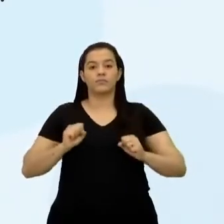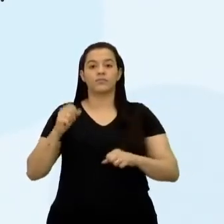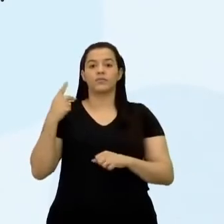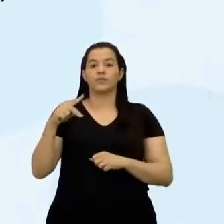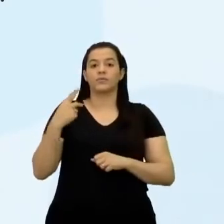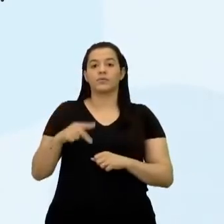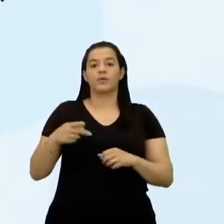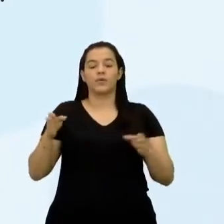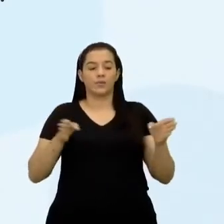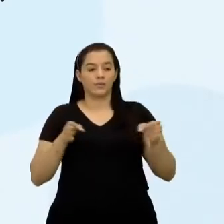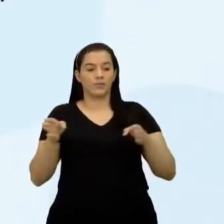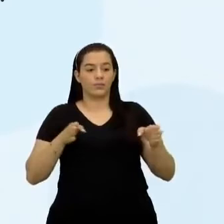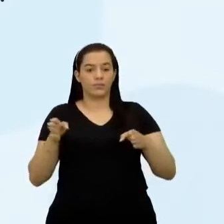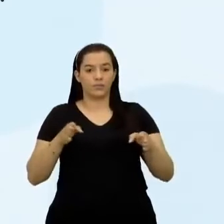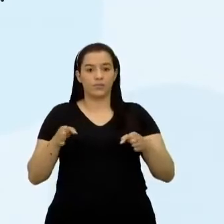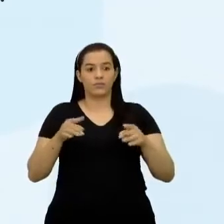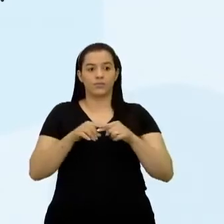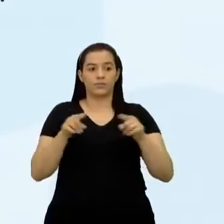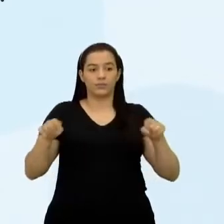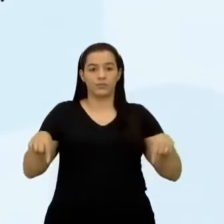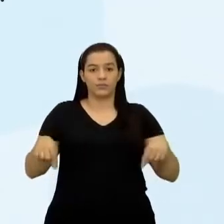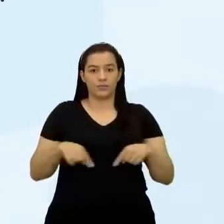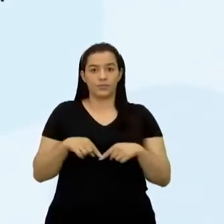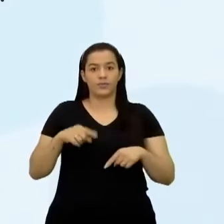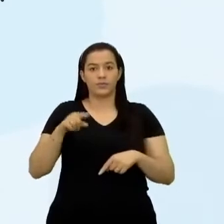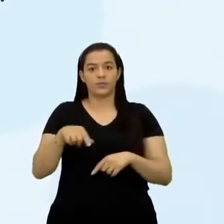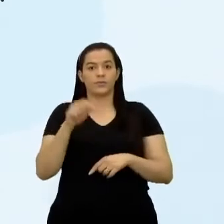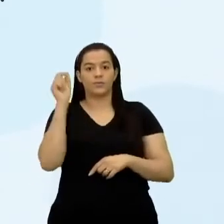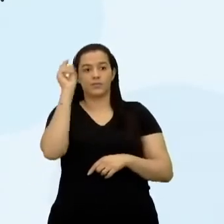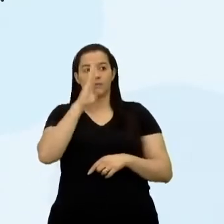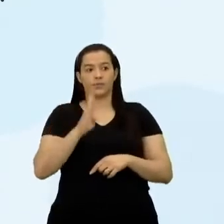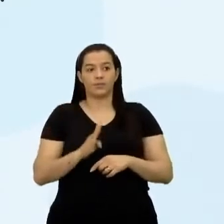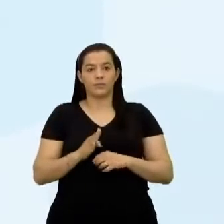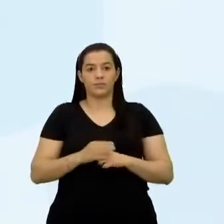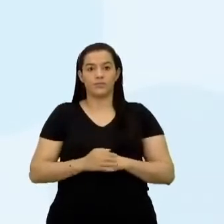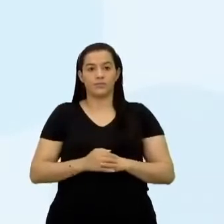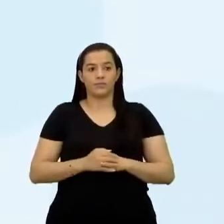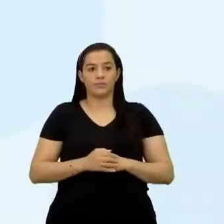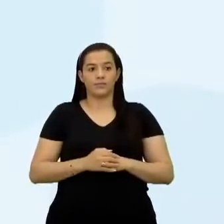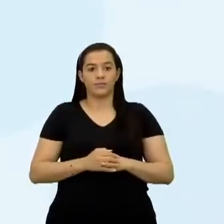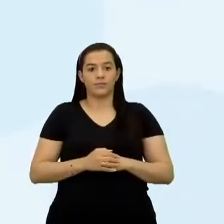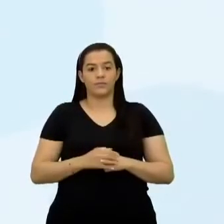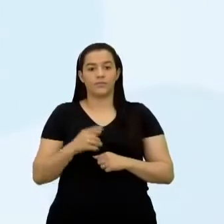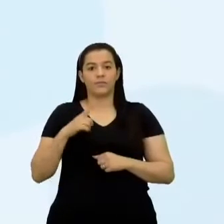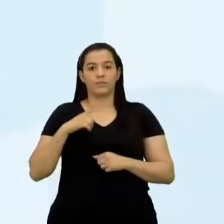em relação ao território onde hoje é o Brasil? Olha só,